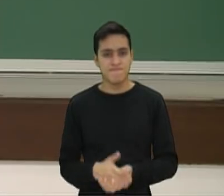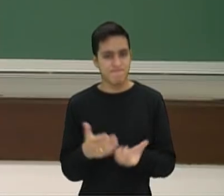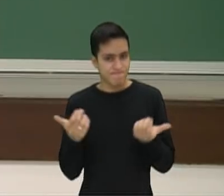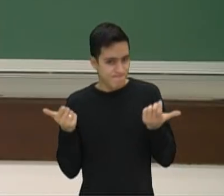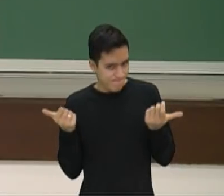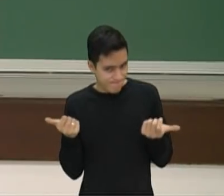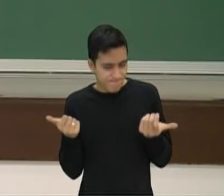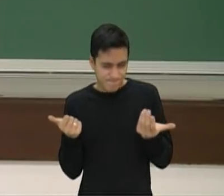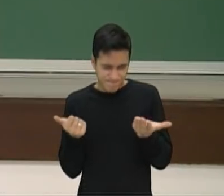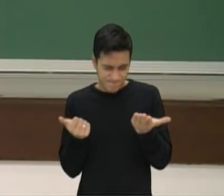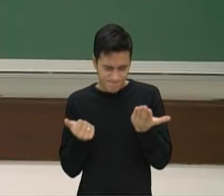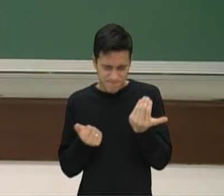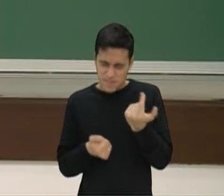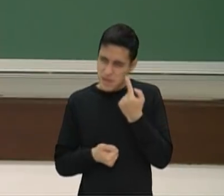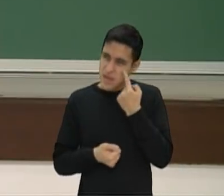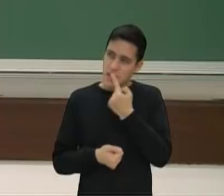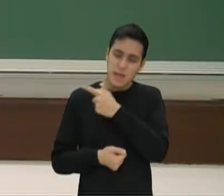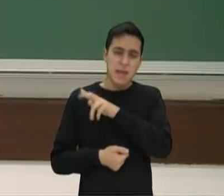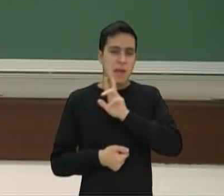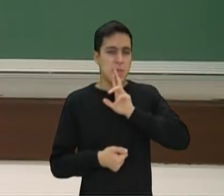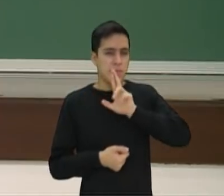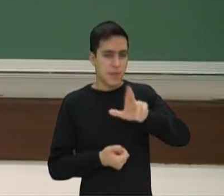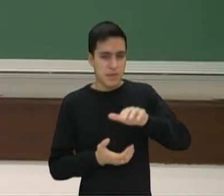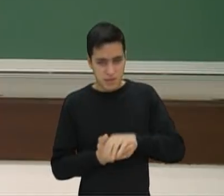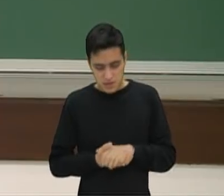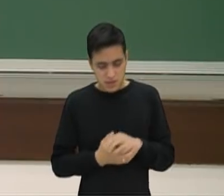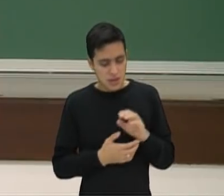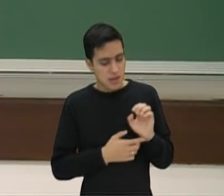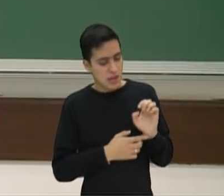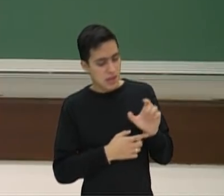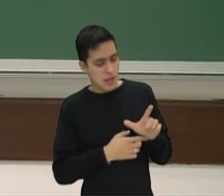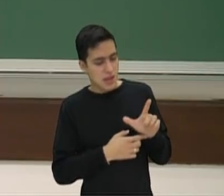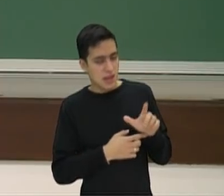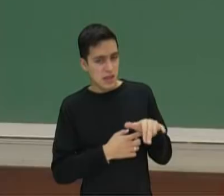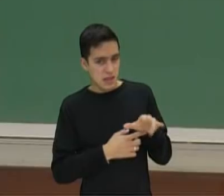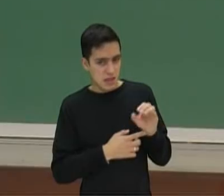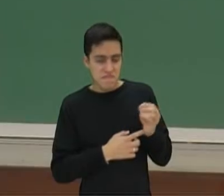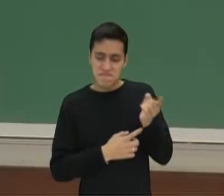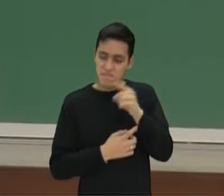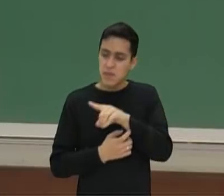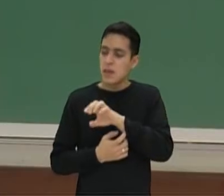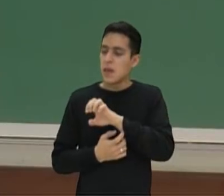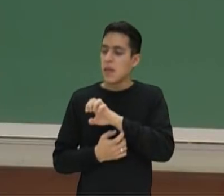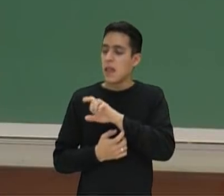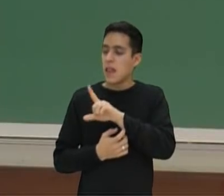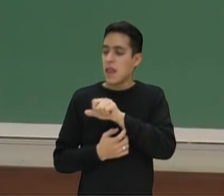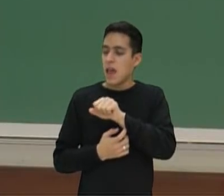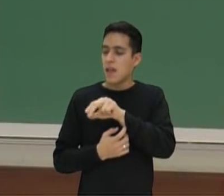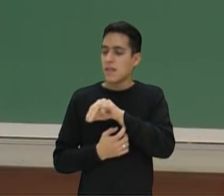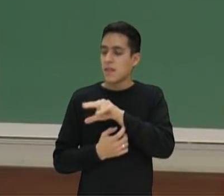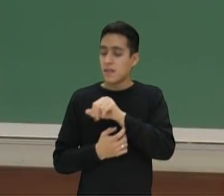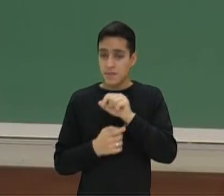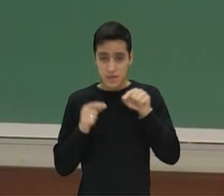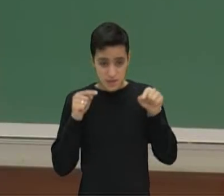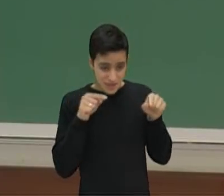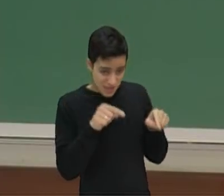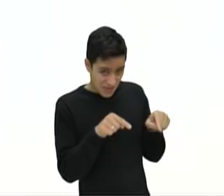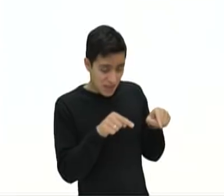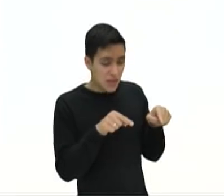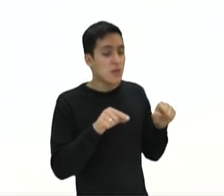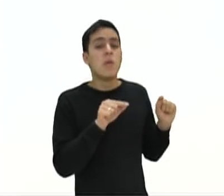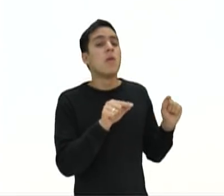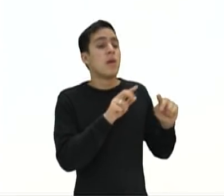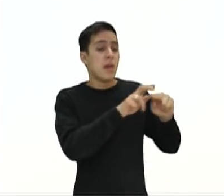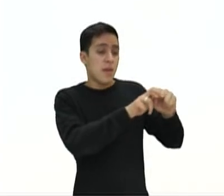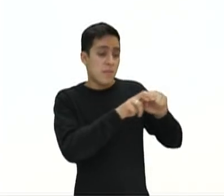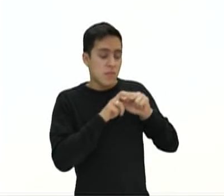Vamos à resposta? El Niño e Laninha. O El Niño é um fenômeno resultante do